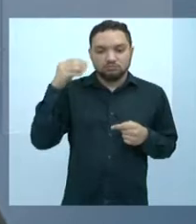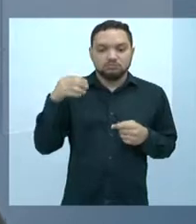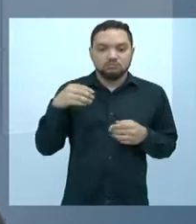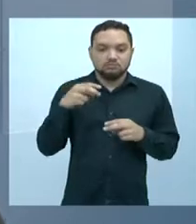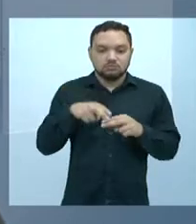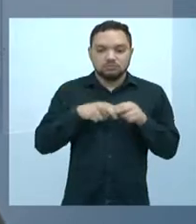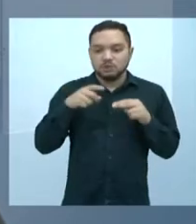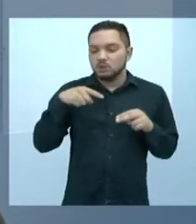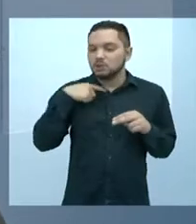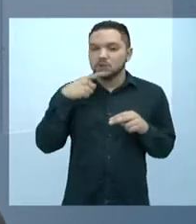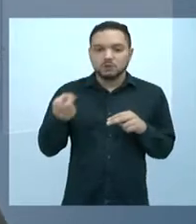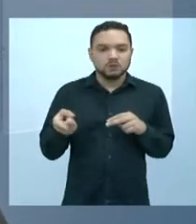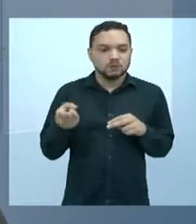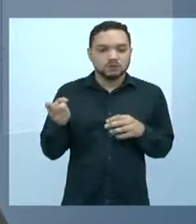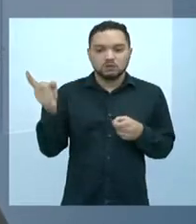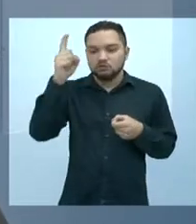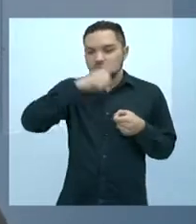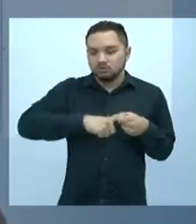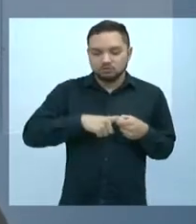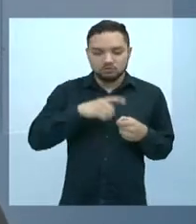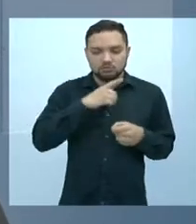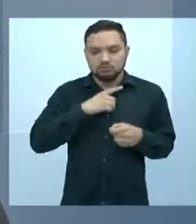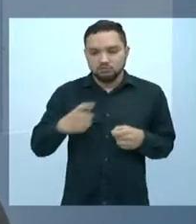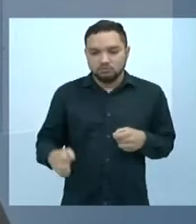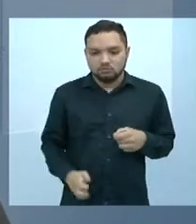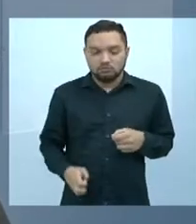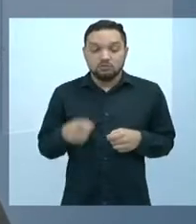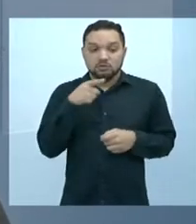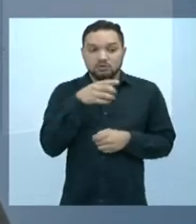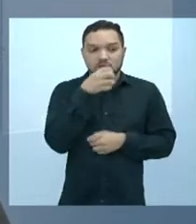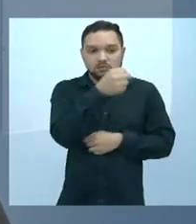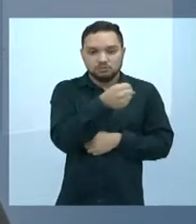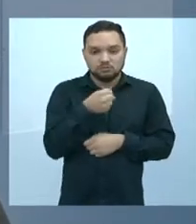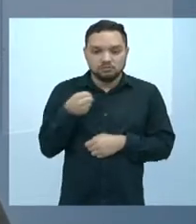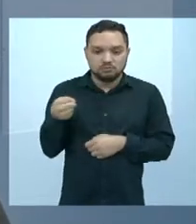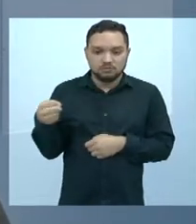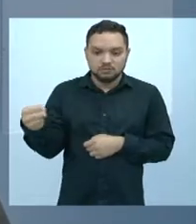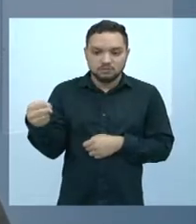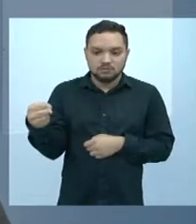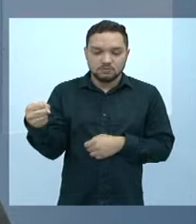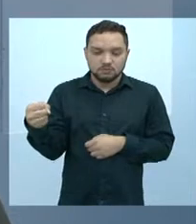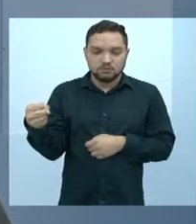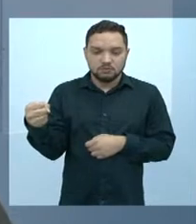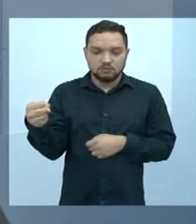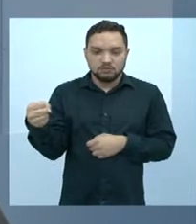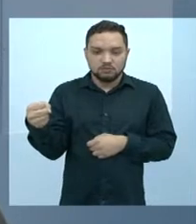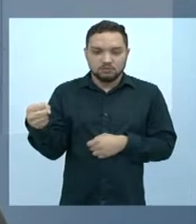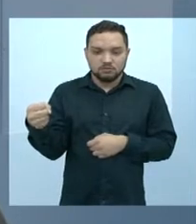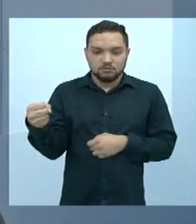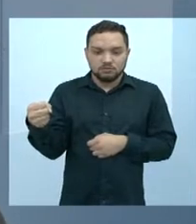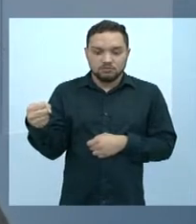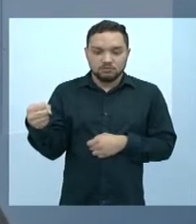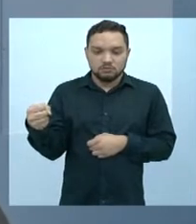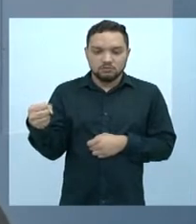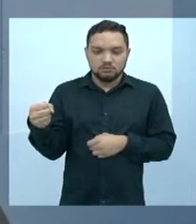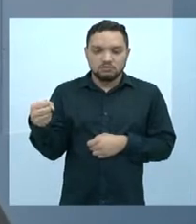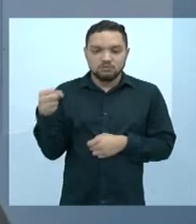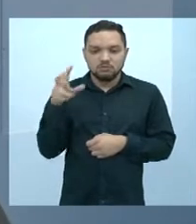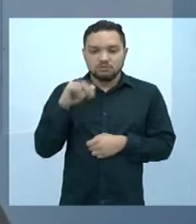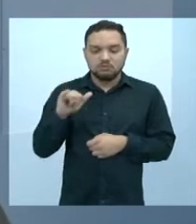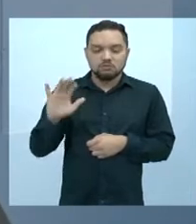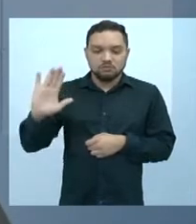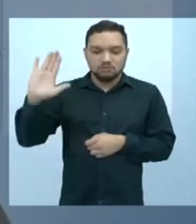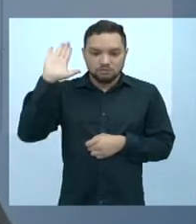reeleição. Foi agora indicado como o dirigente máximo que vai decidir quem será o